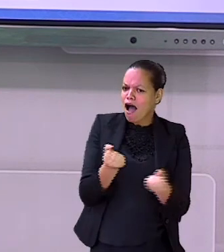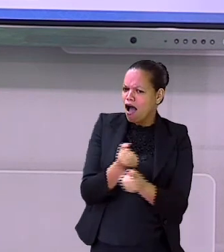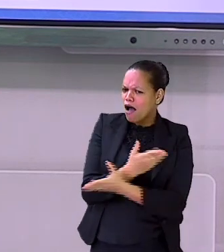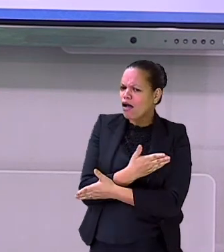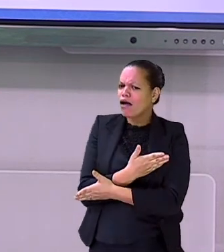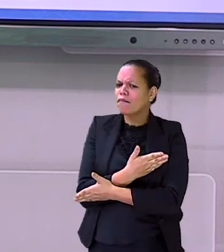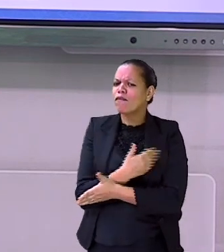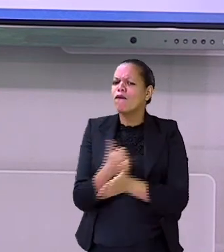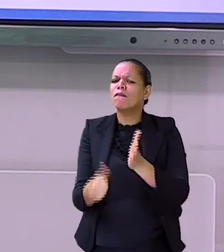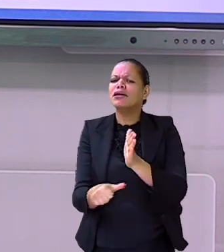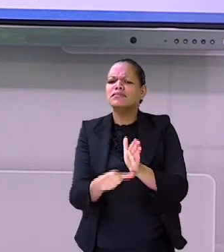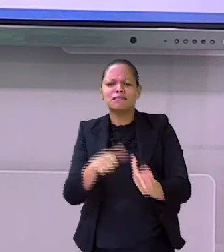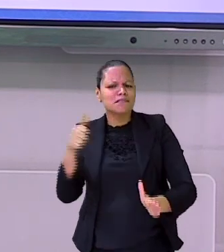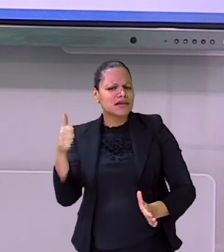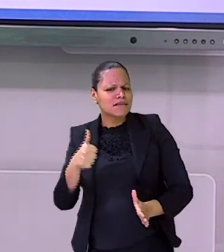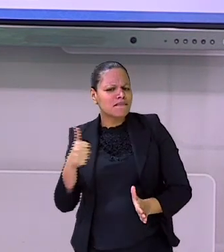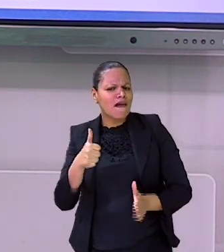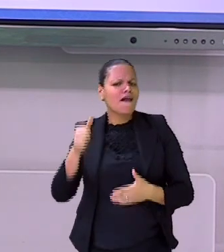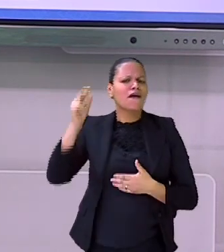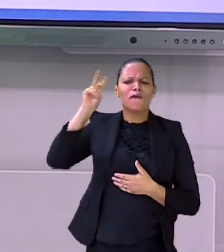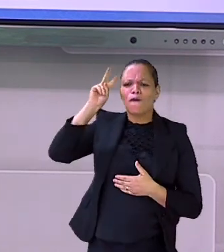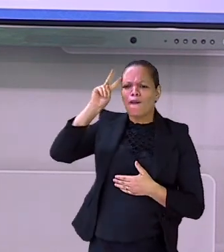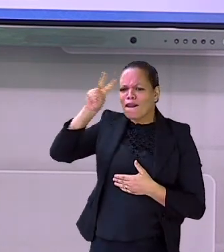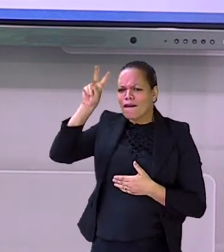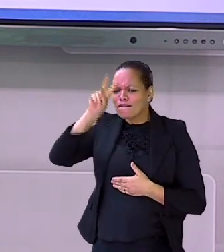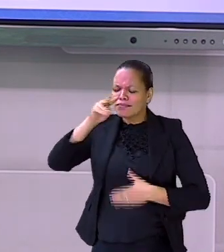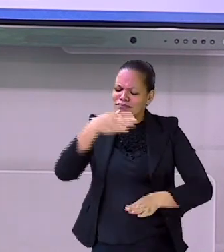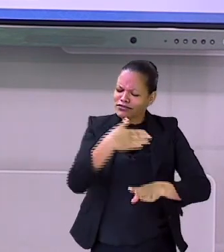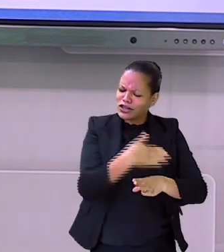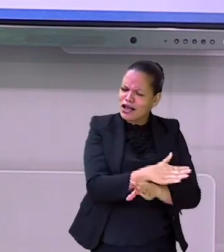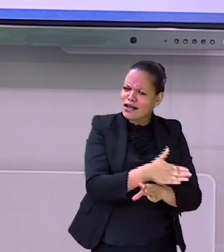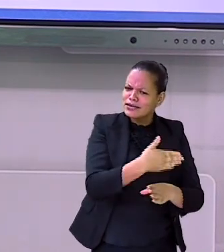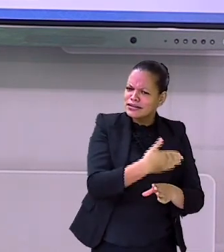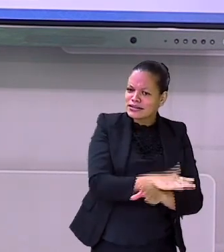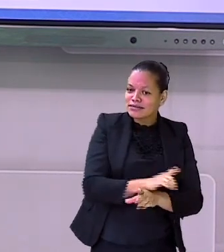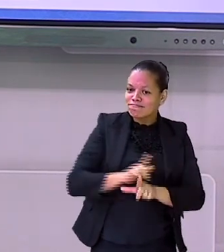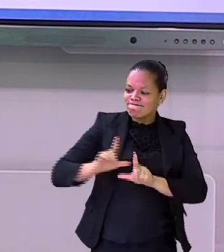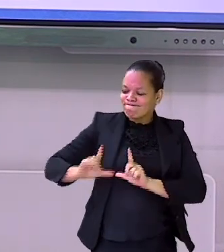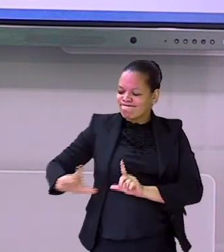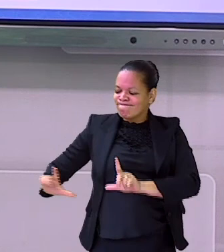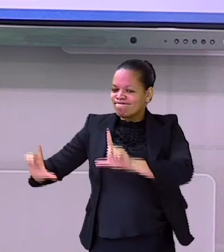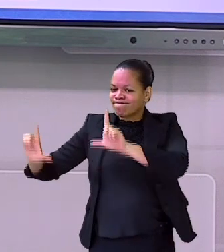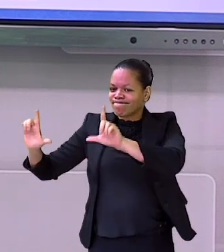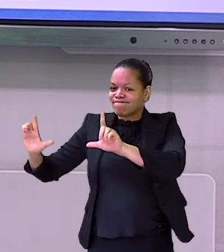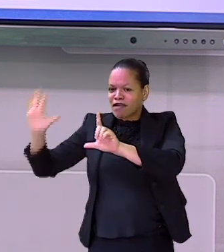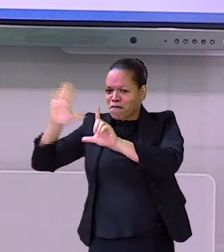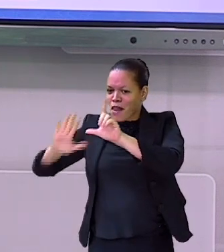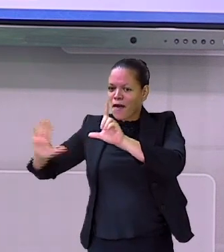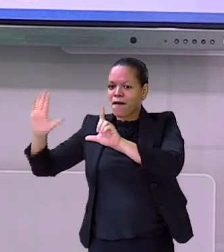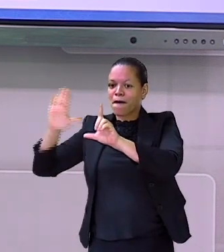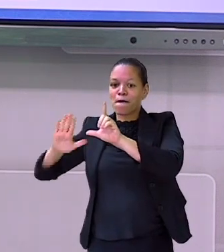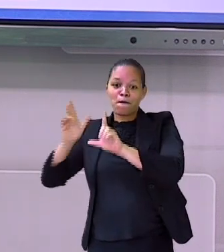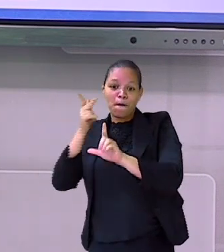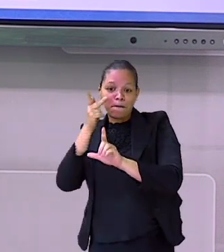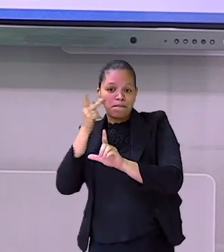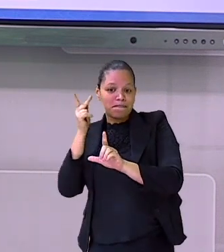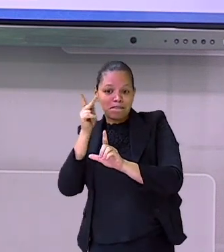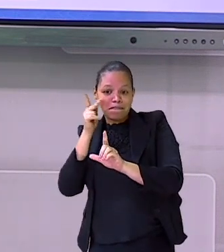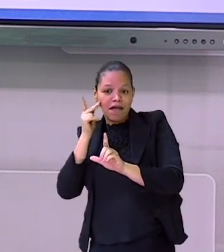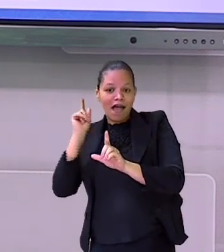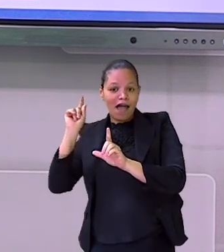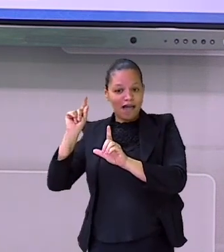plataforma SMED-GV, né? Não pode esquecer de fazer as atividades para aprender tudo aqui e quando chegar,